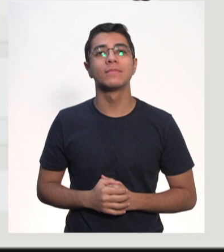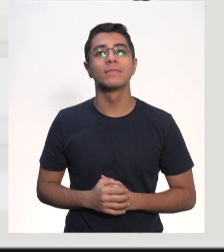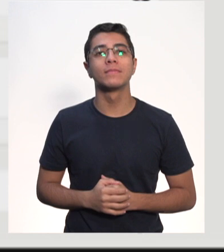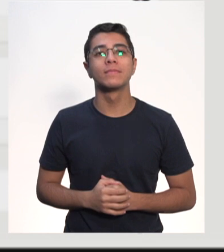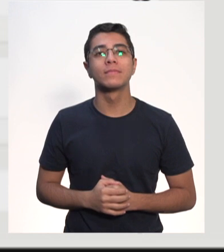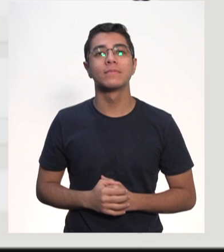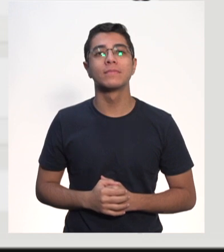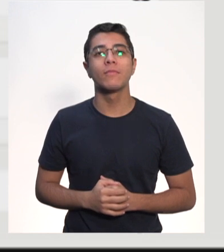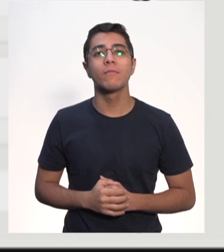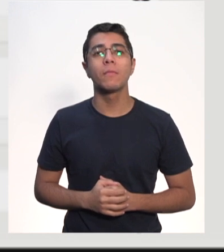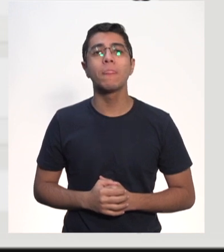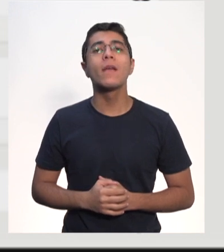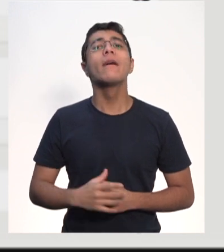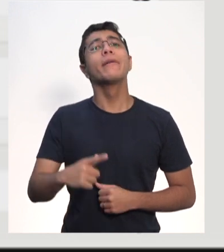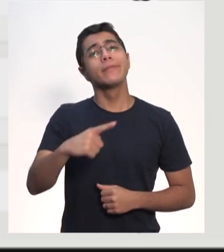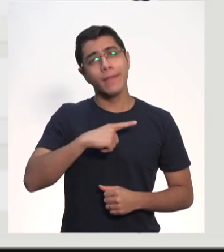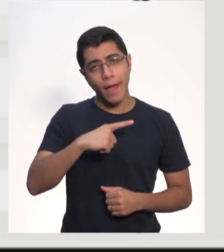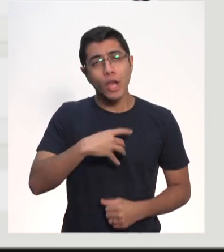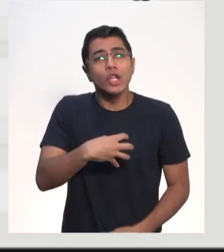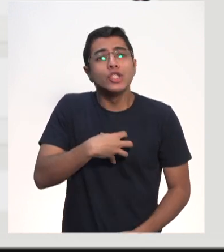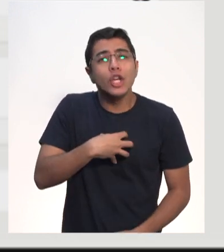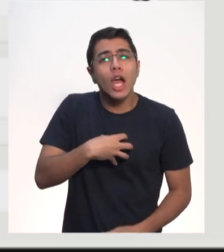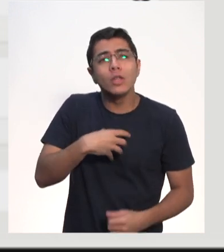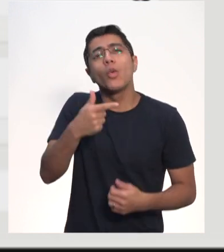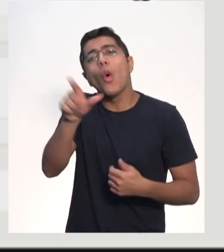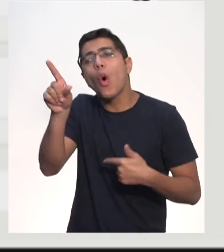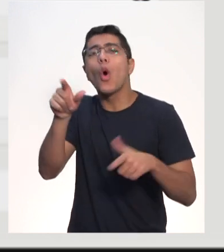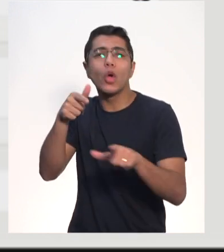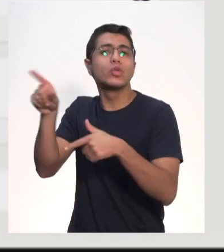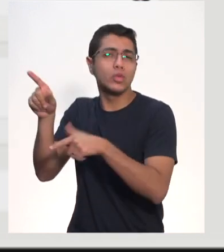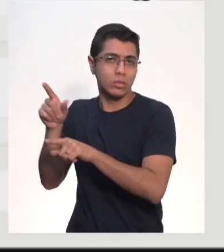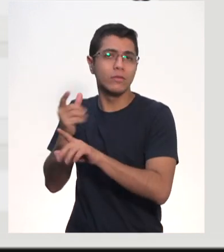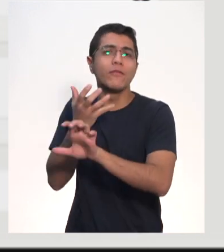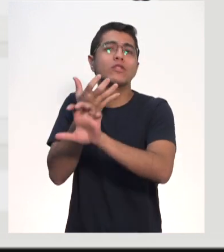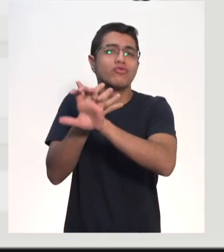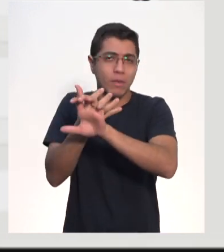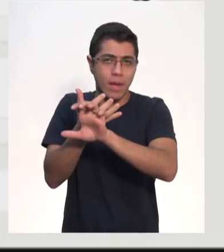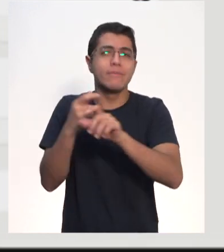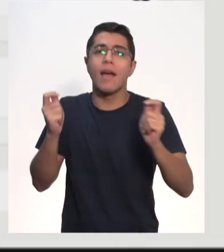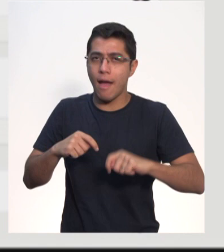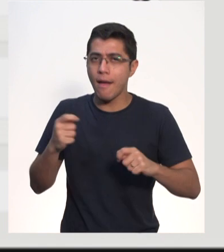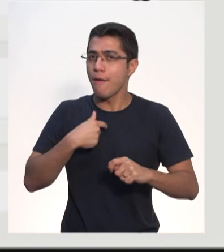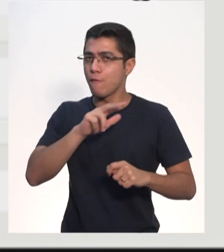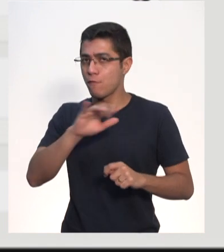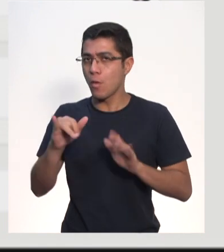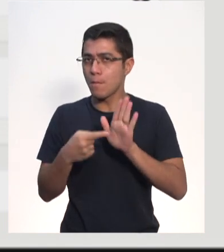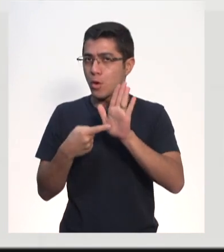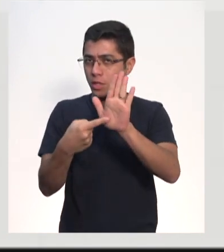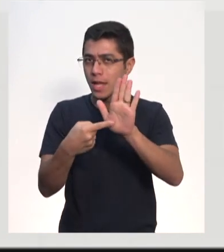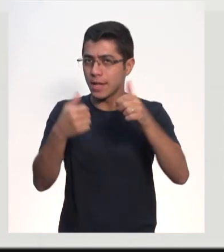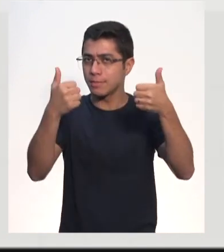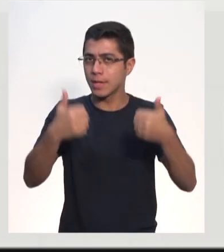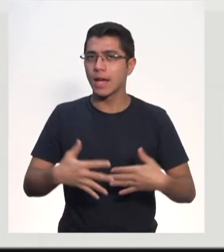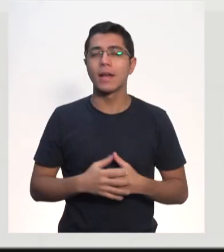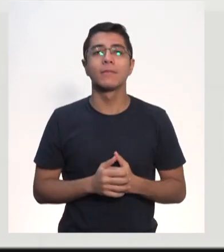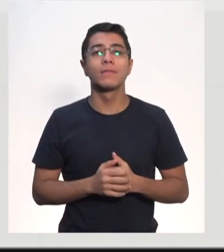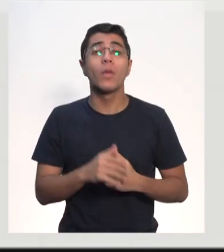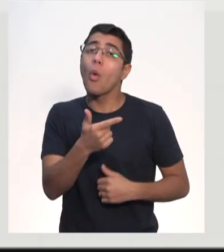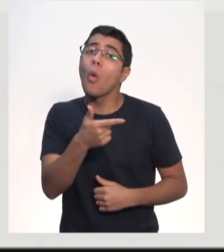Existem mais formatos de fazer a videochamada, vou mostrar mais alguns. Clique em Calendário,